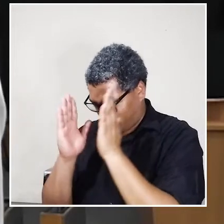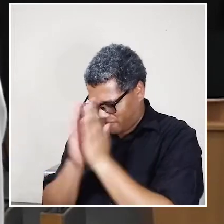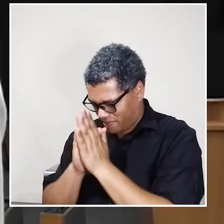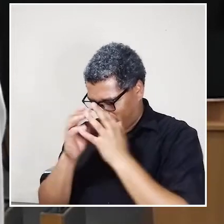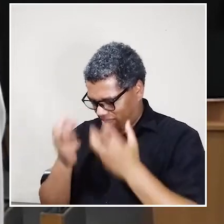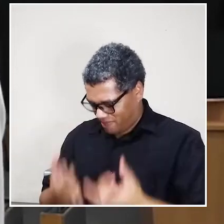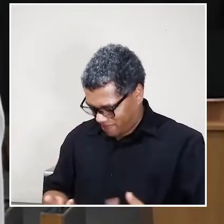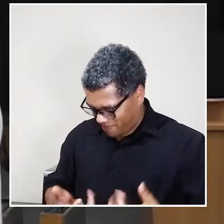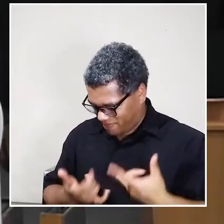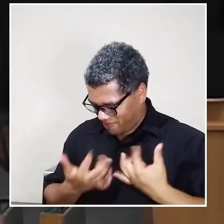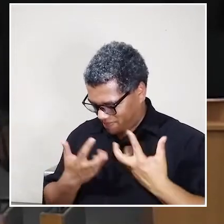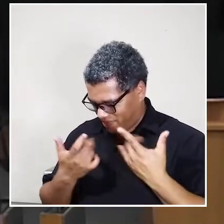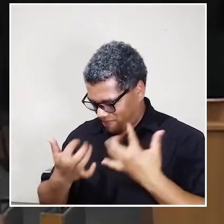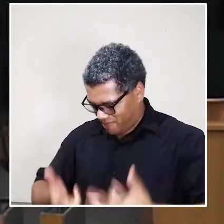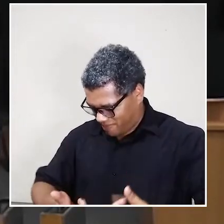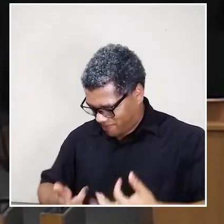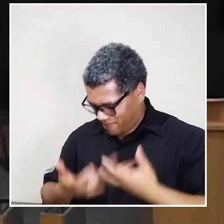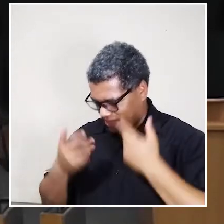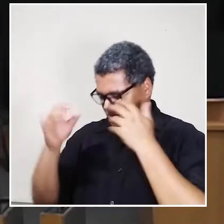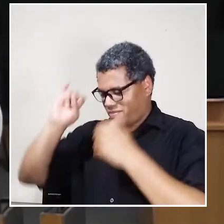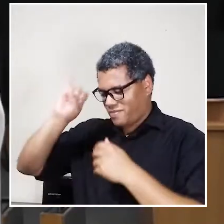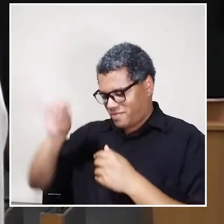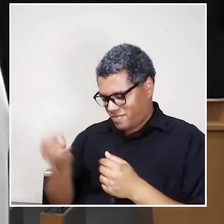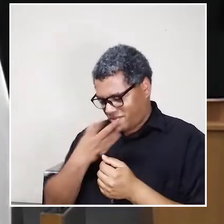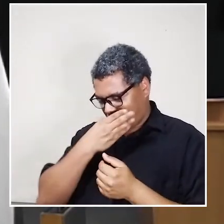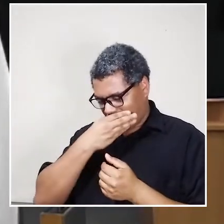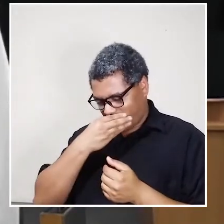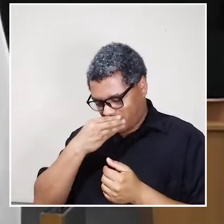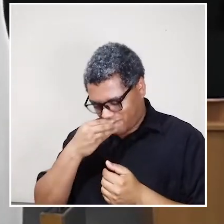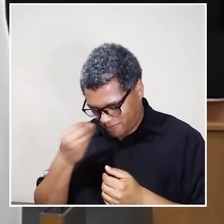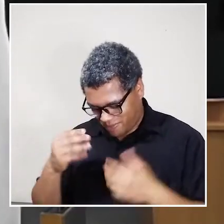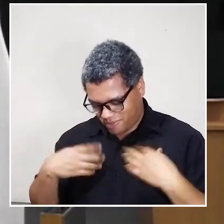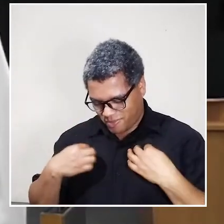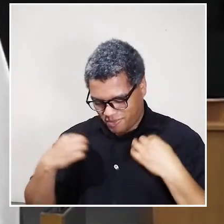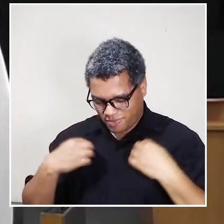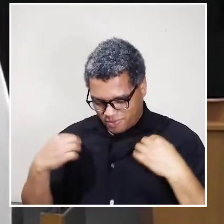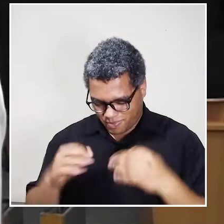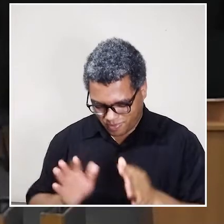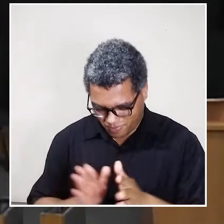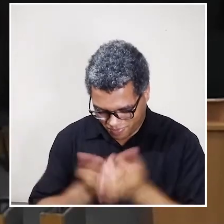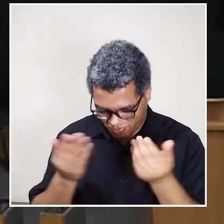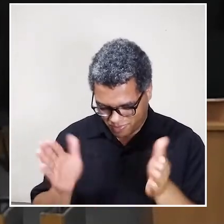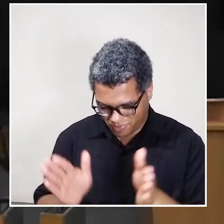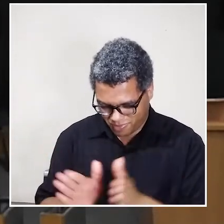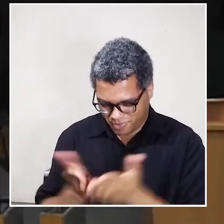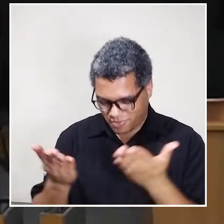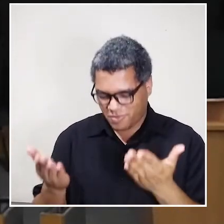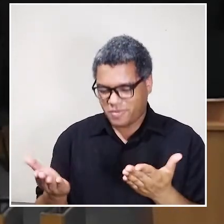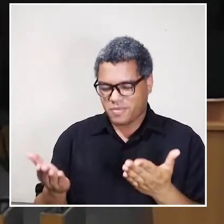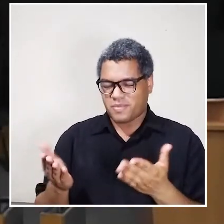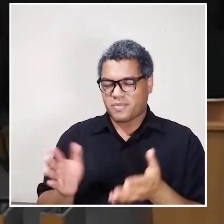com oração e súplica, com jejum, pano de saco e cinza.